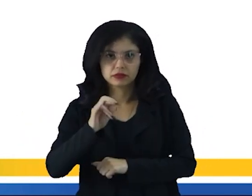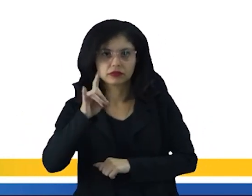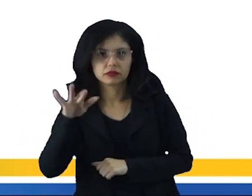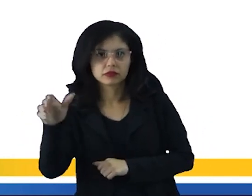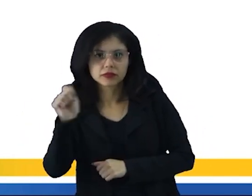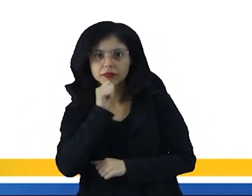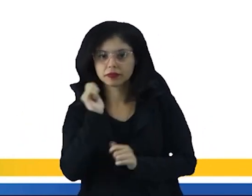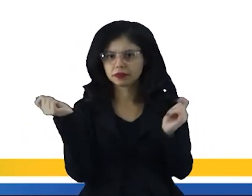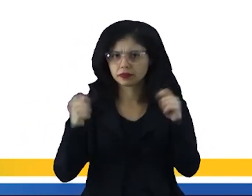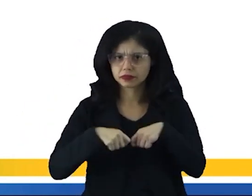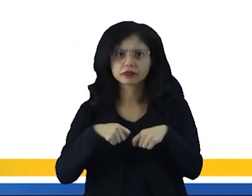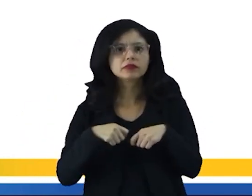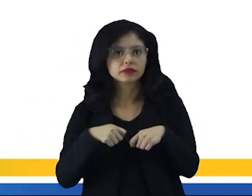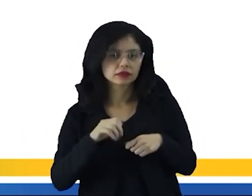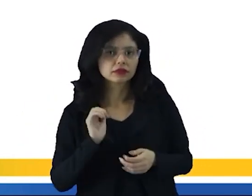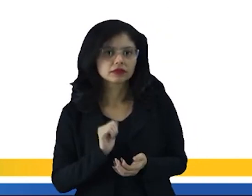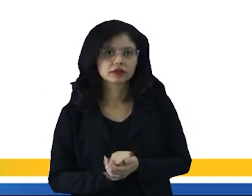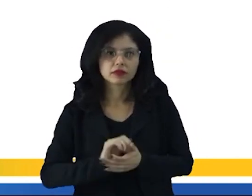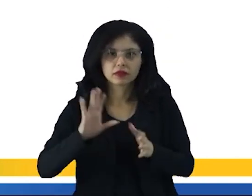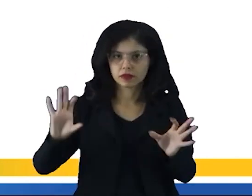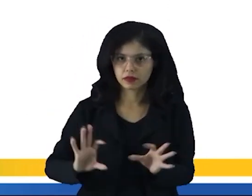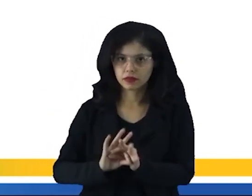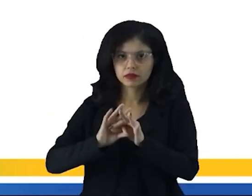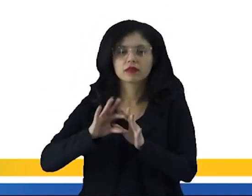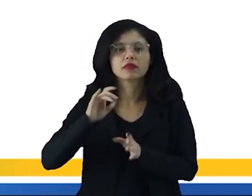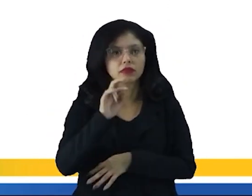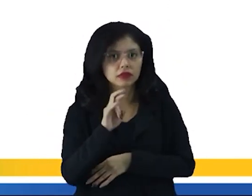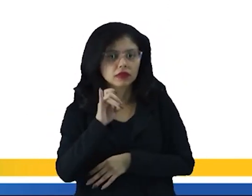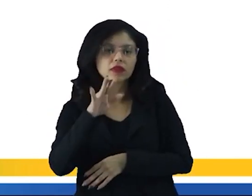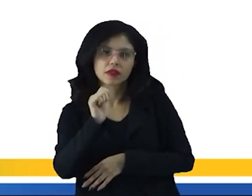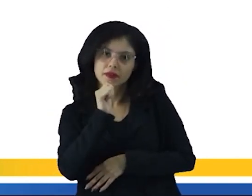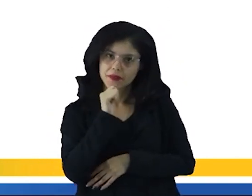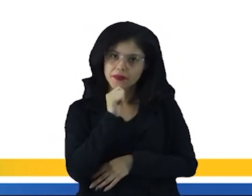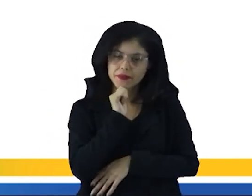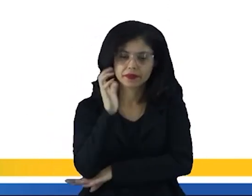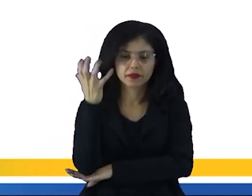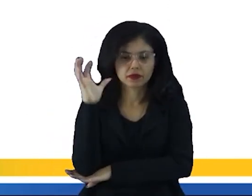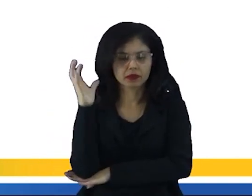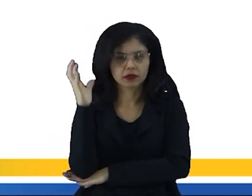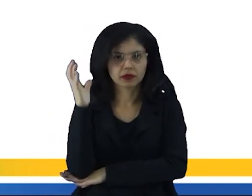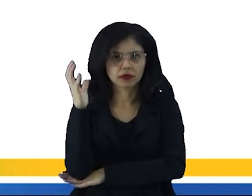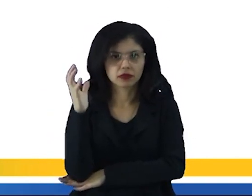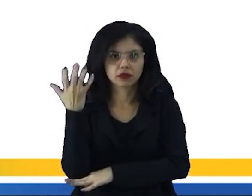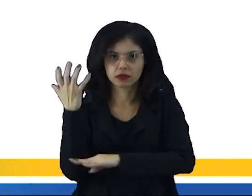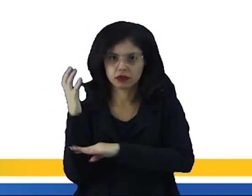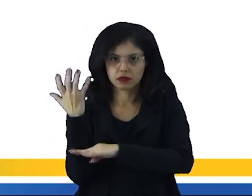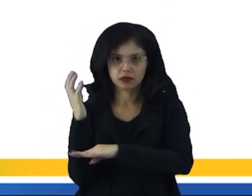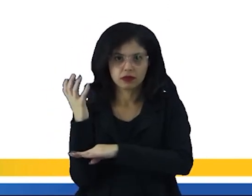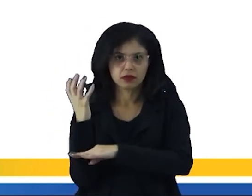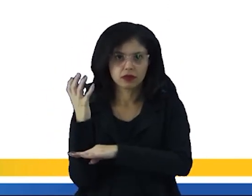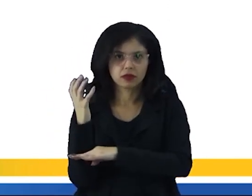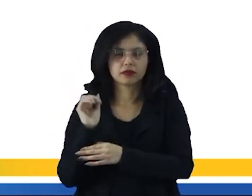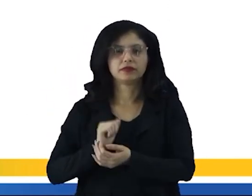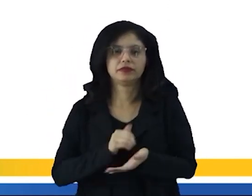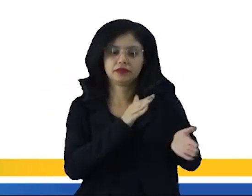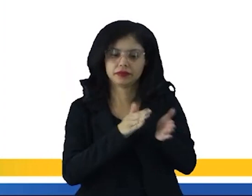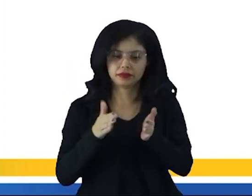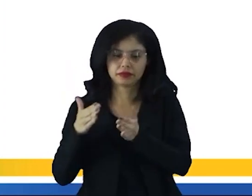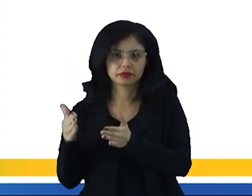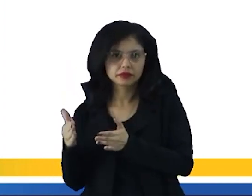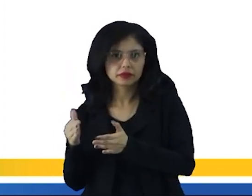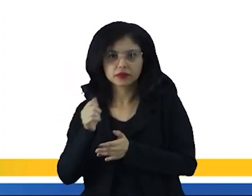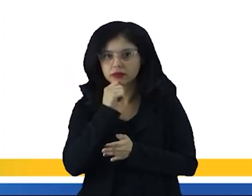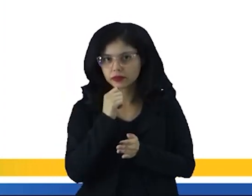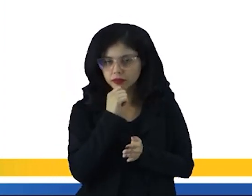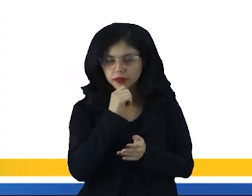Ela possui vegetação relativamente densa e árvores de médio porte, espaçadas entre si,